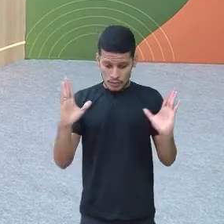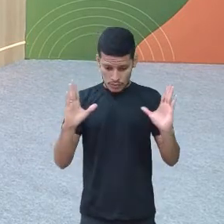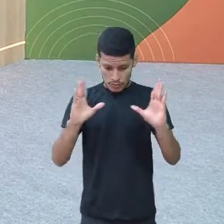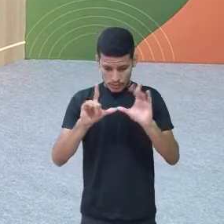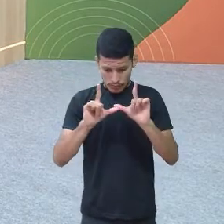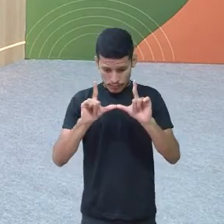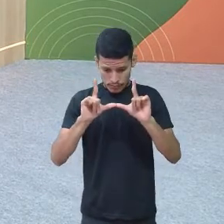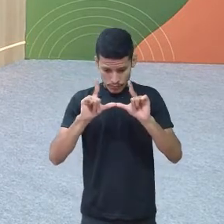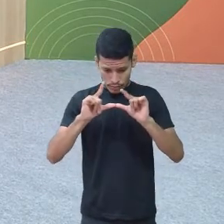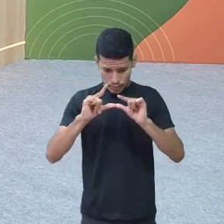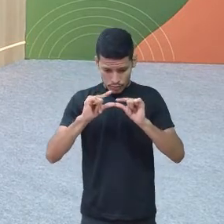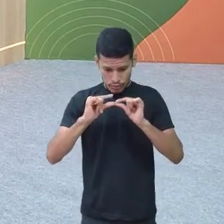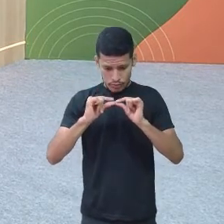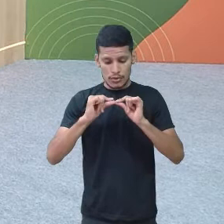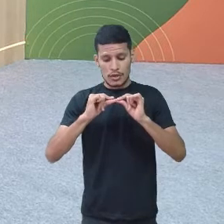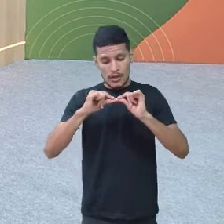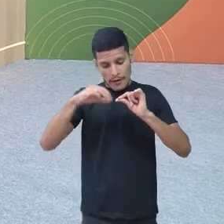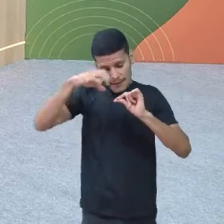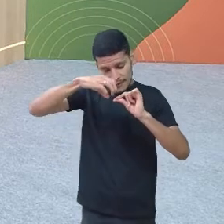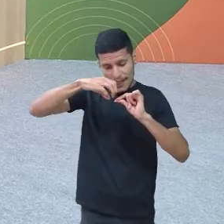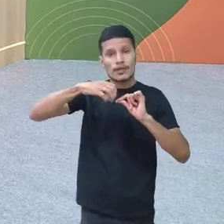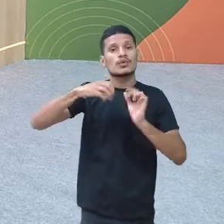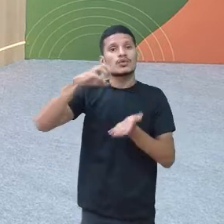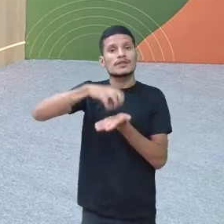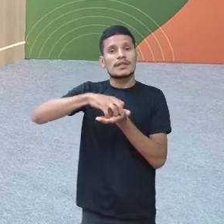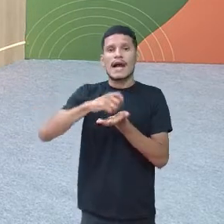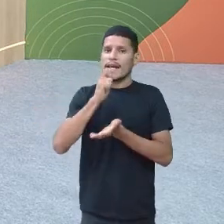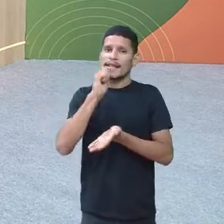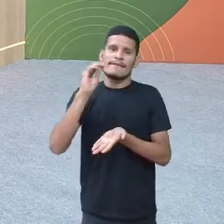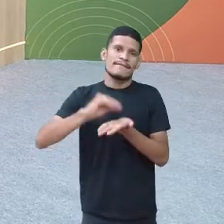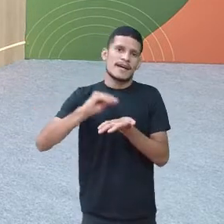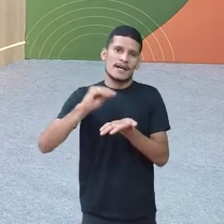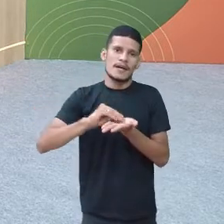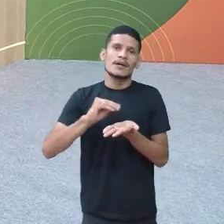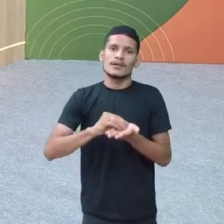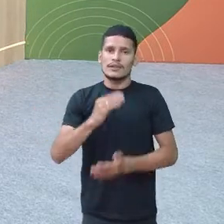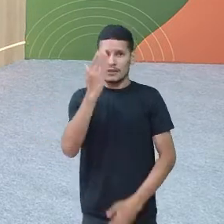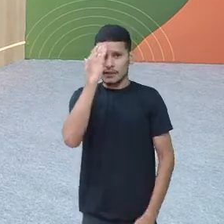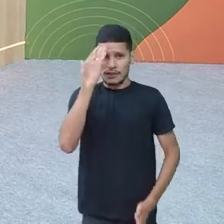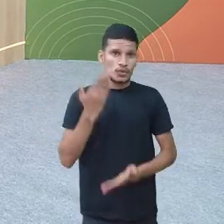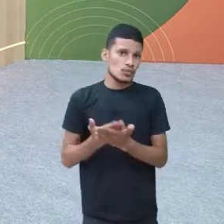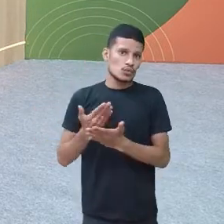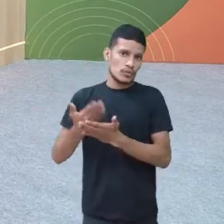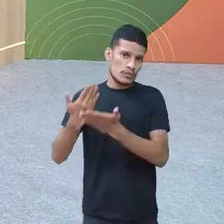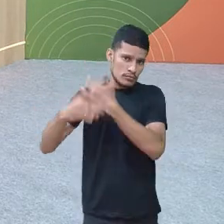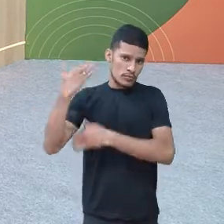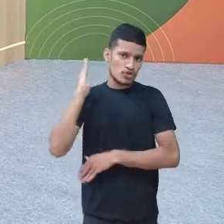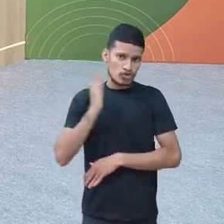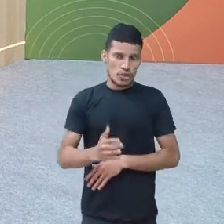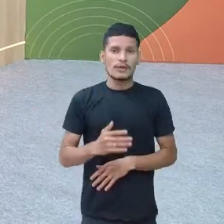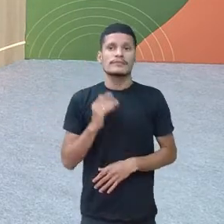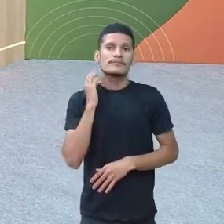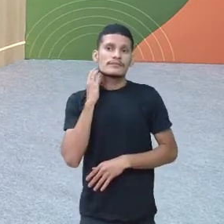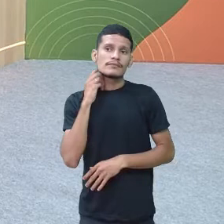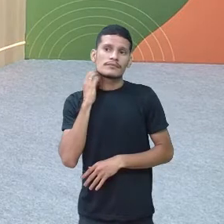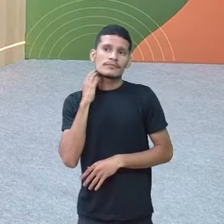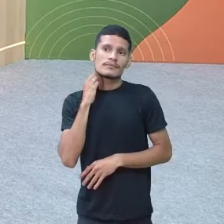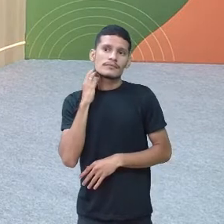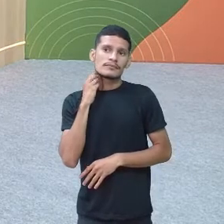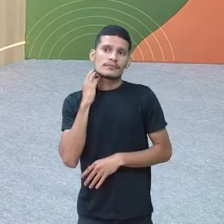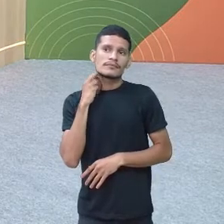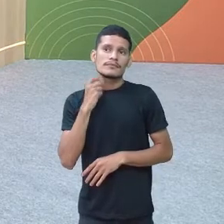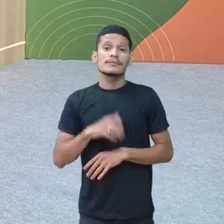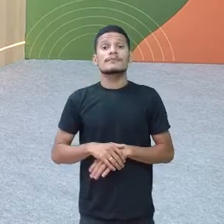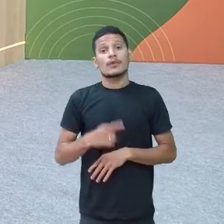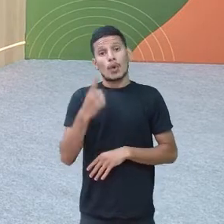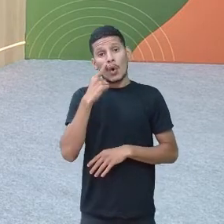esses segmentos, ia ficar um espacinho sobrando aqui. A gente viu isso naquelas aulas anteriores lá. E se eu escolhesse o 3,